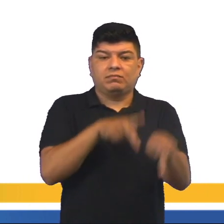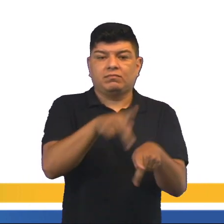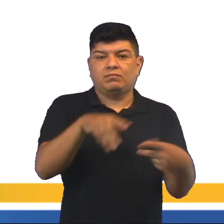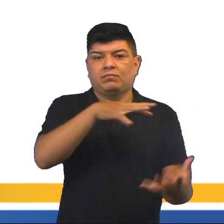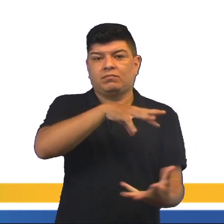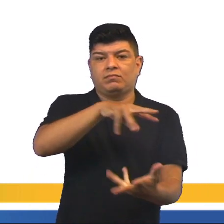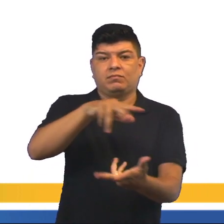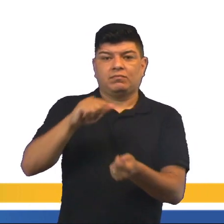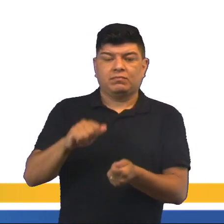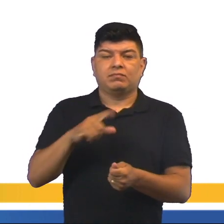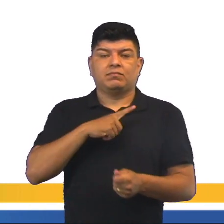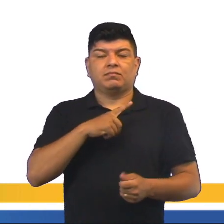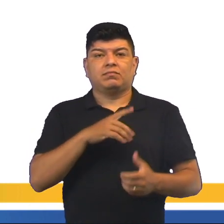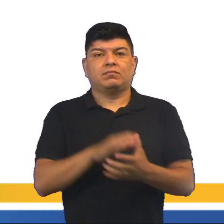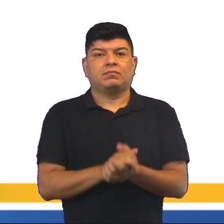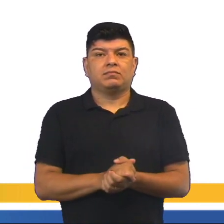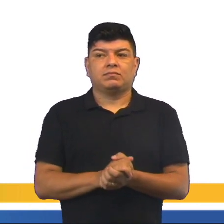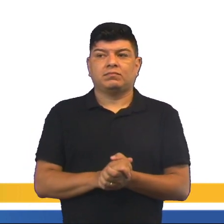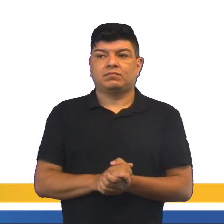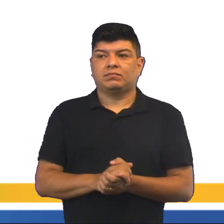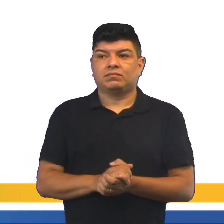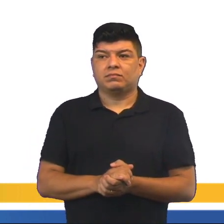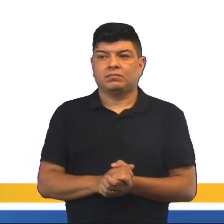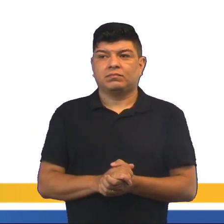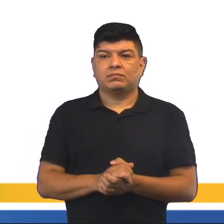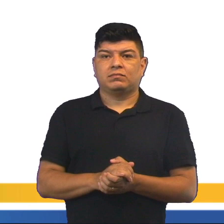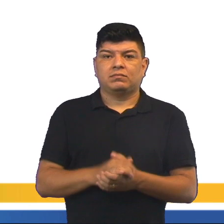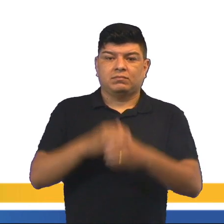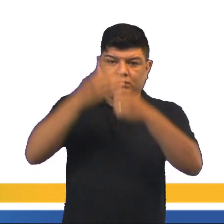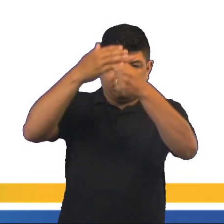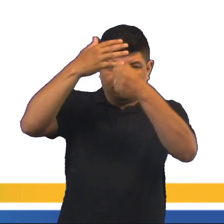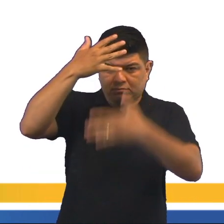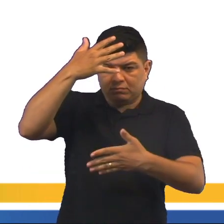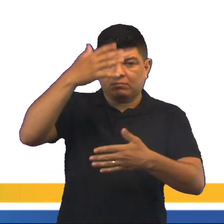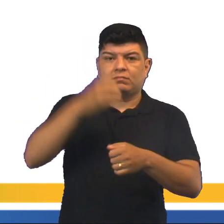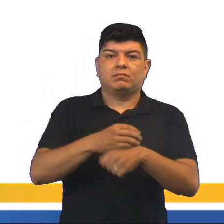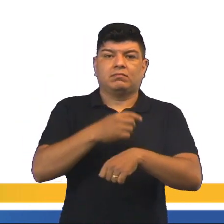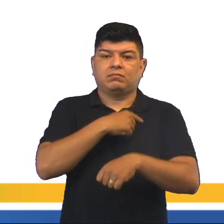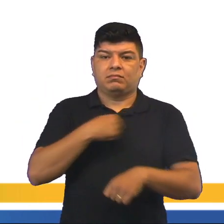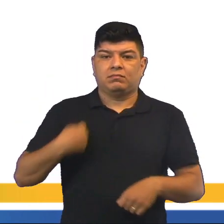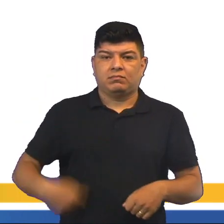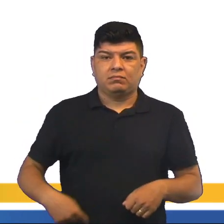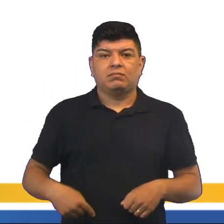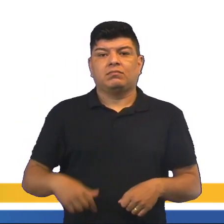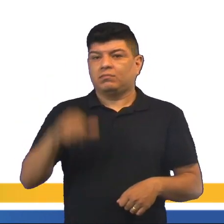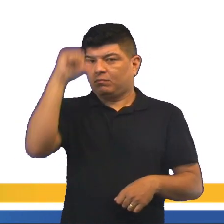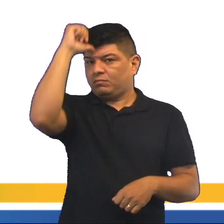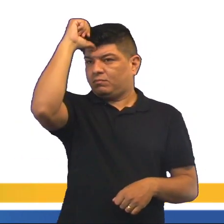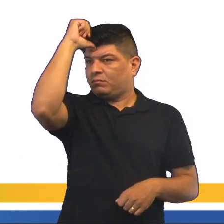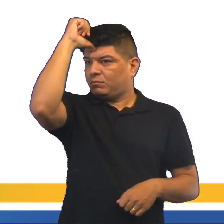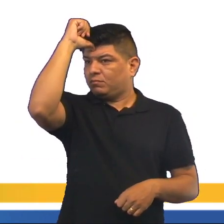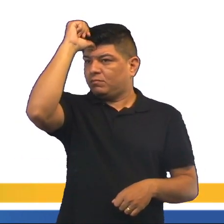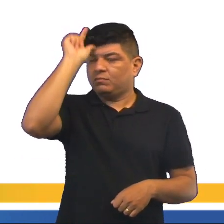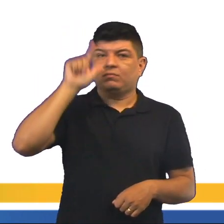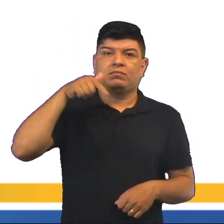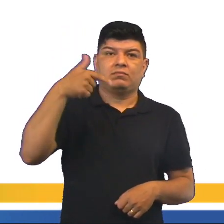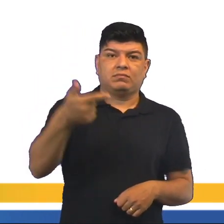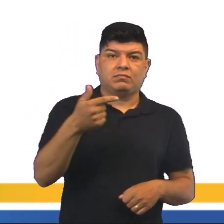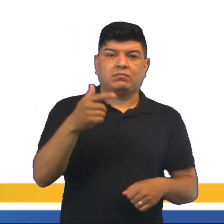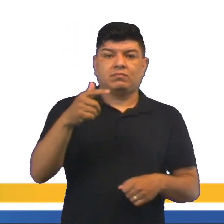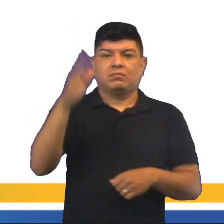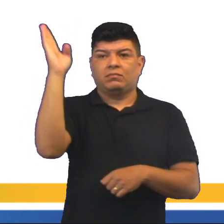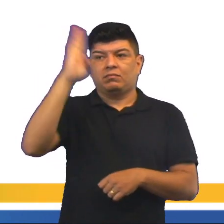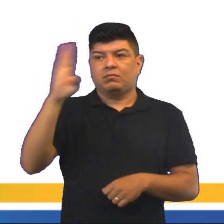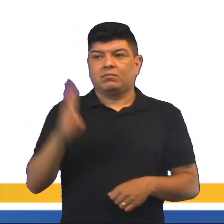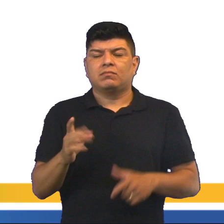do mundo. Nós temos aí, em ordem de baixo para cima, a China, depois vem a Índia. Né? O nosso